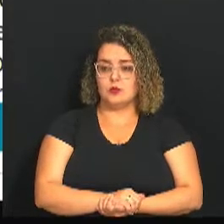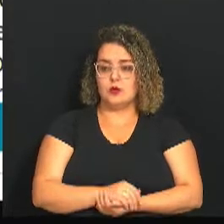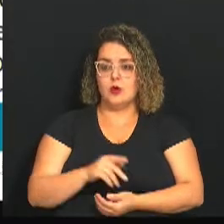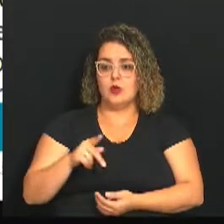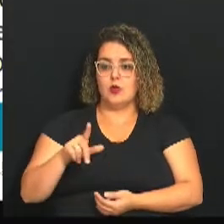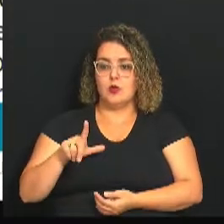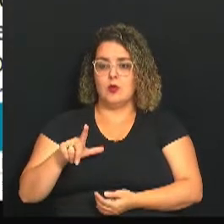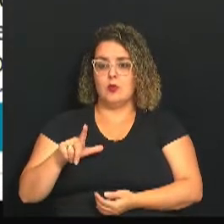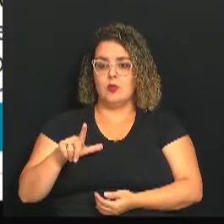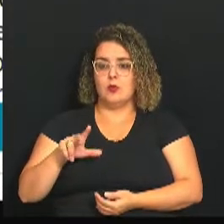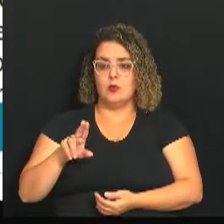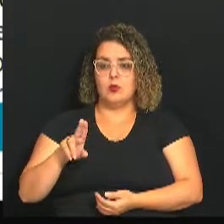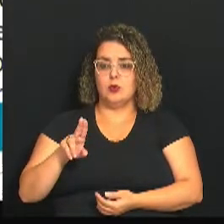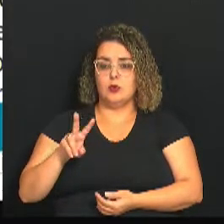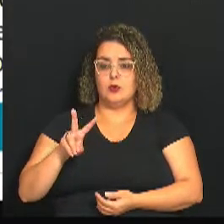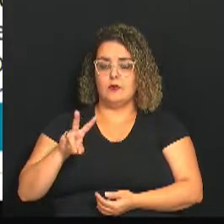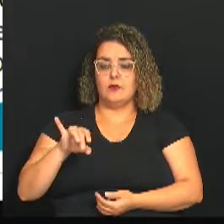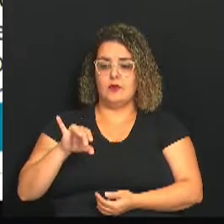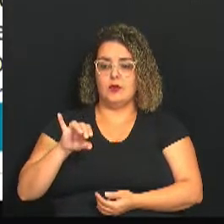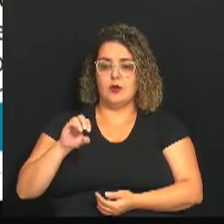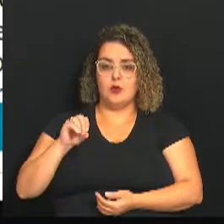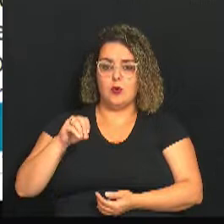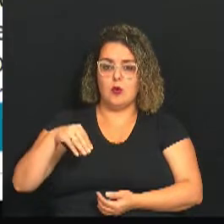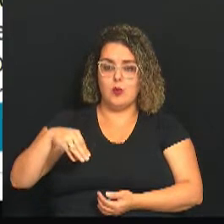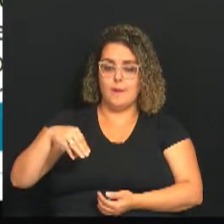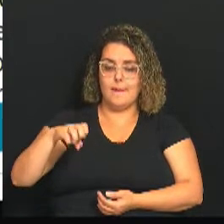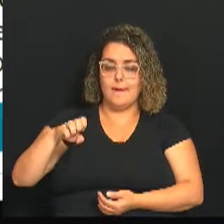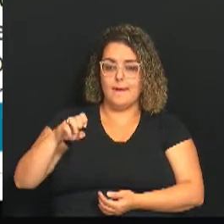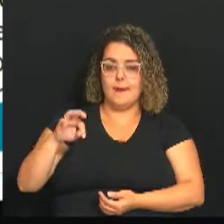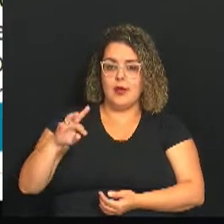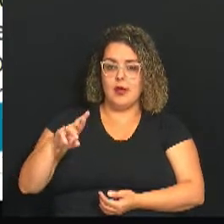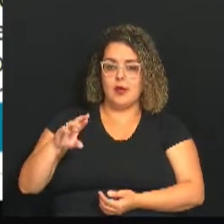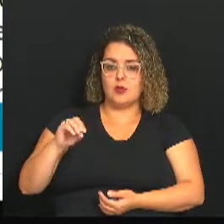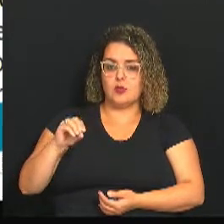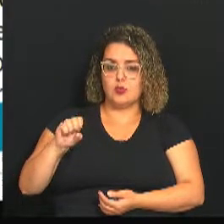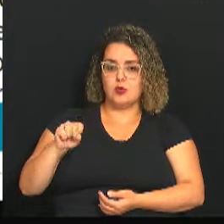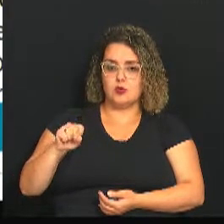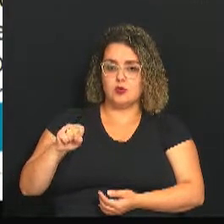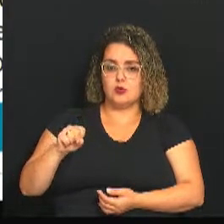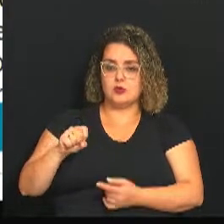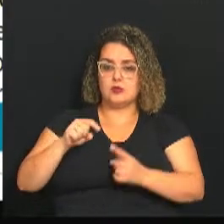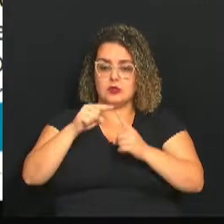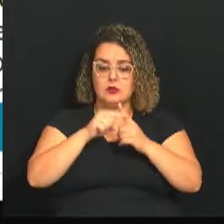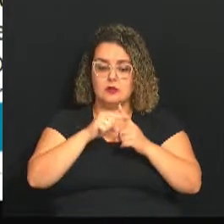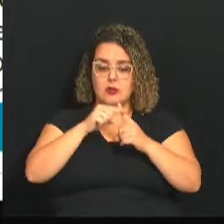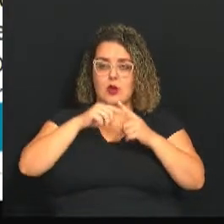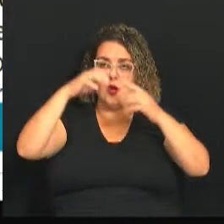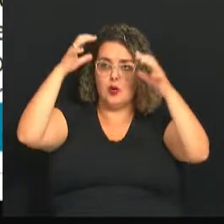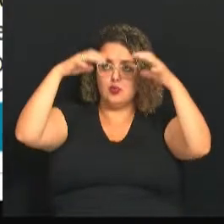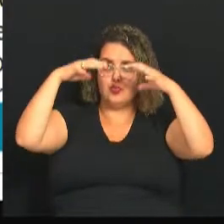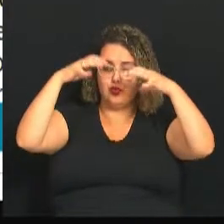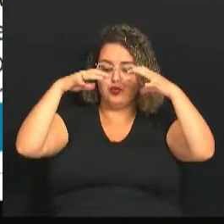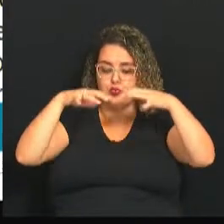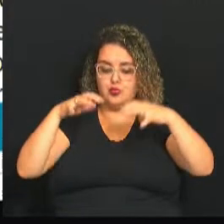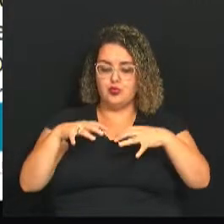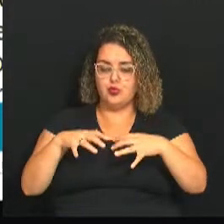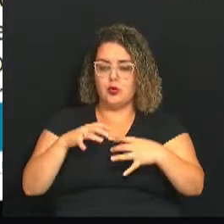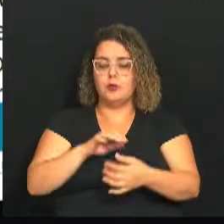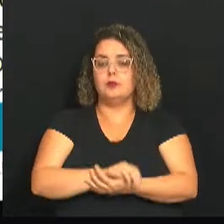né? Pluviômetros são os equipamentos que medem a chuva, e a gente tem também os dados das ocorrências, né, os